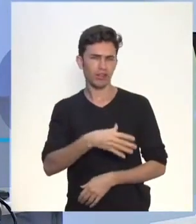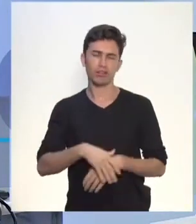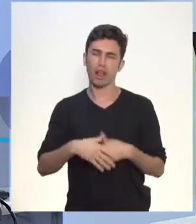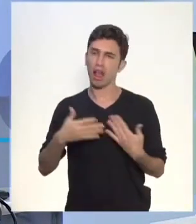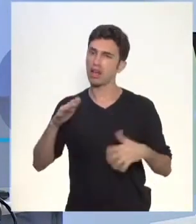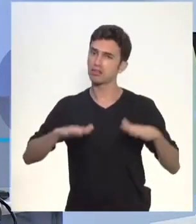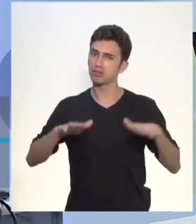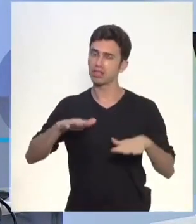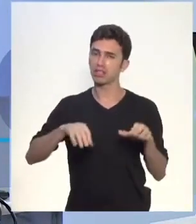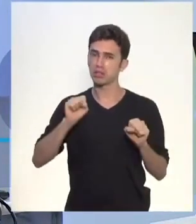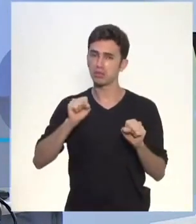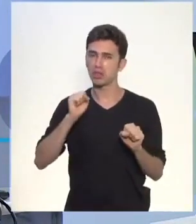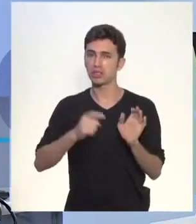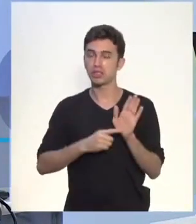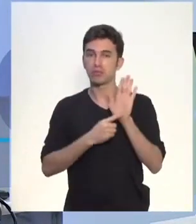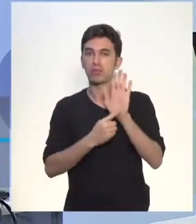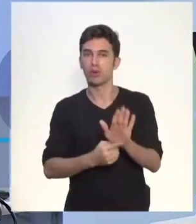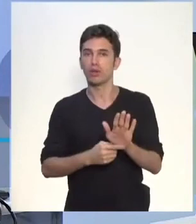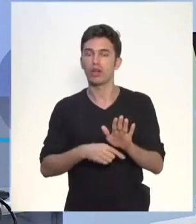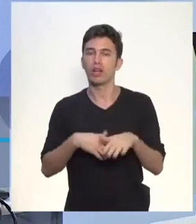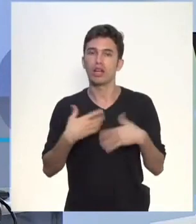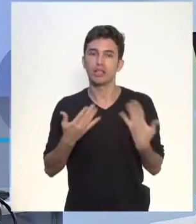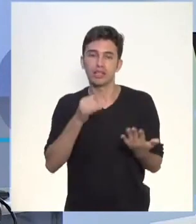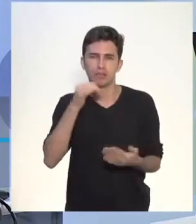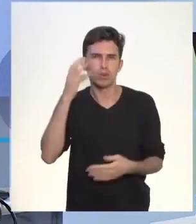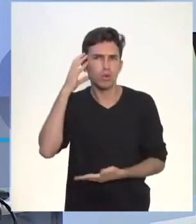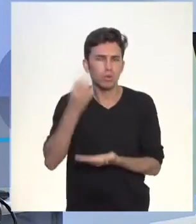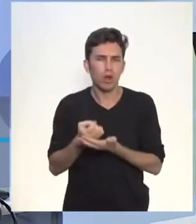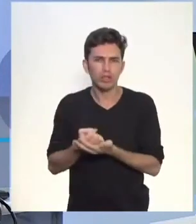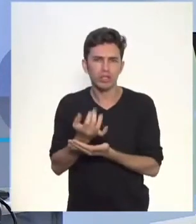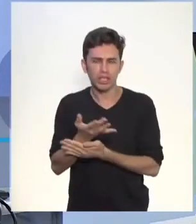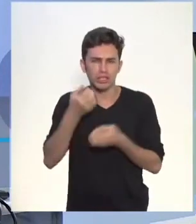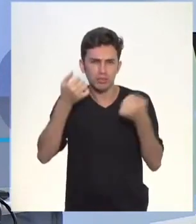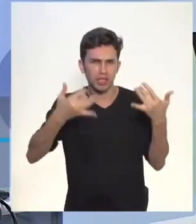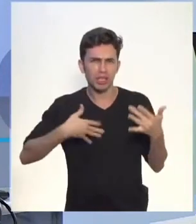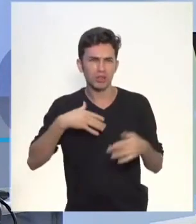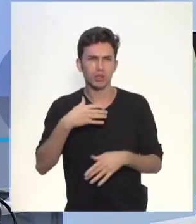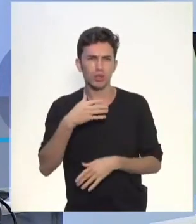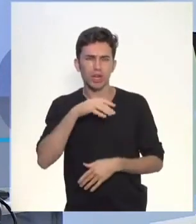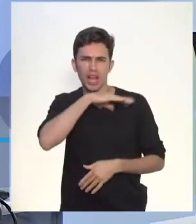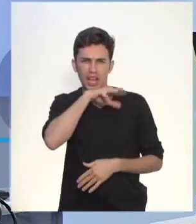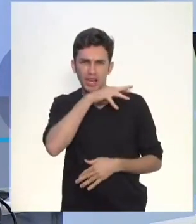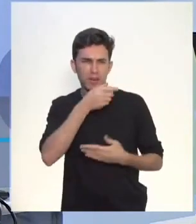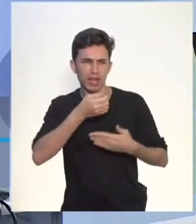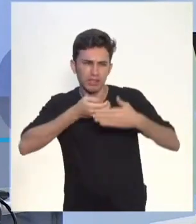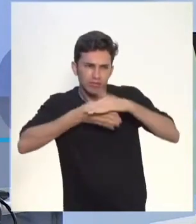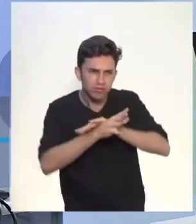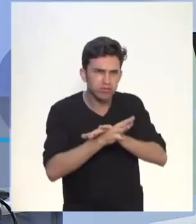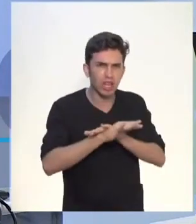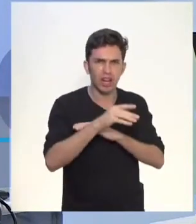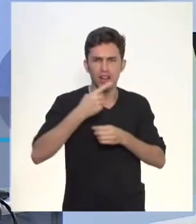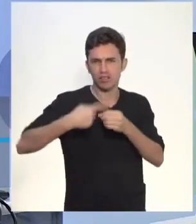talvez a gente abordar que um podcast falando sobre invasão de animais, né, na cidade, talvez seja uma novidade, né?